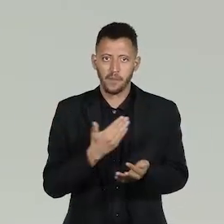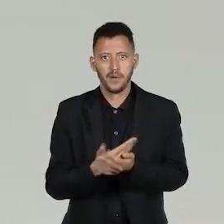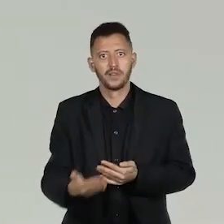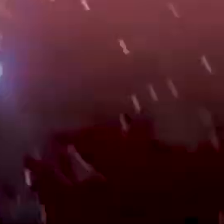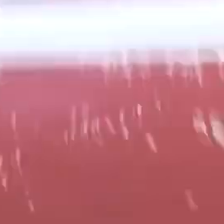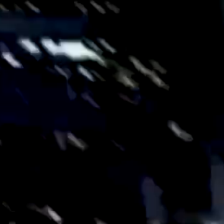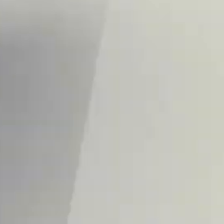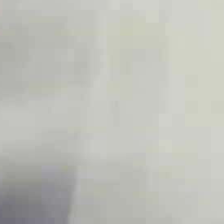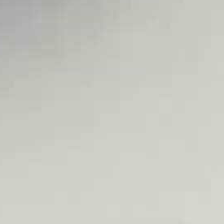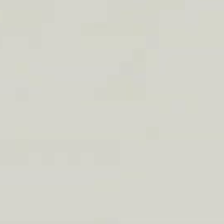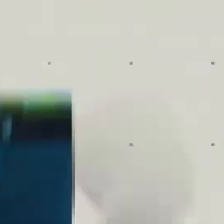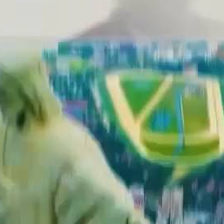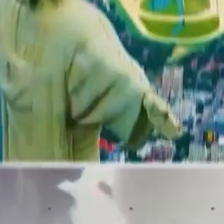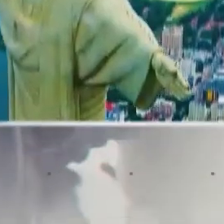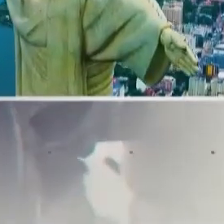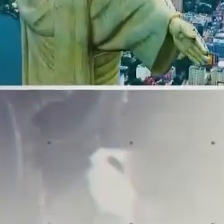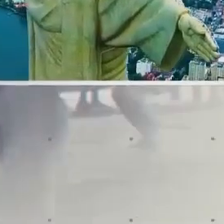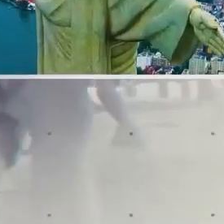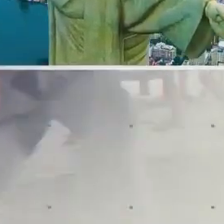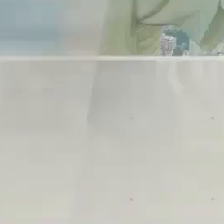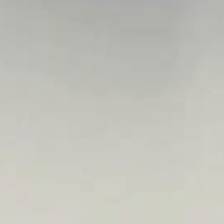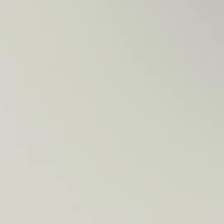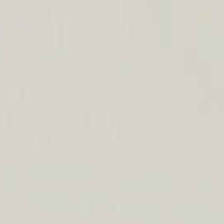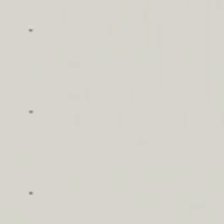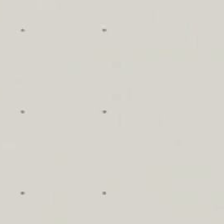já começou.